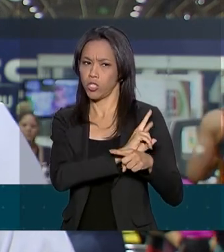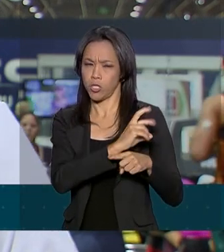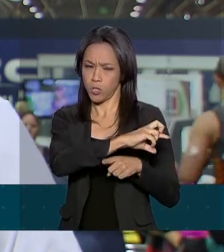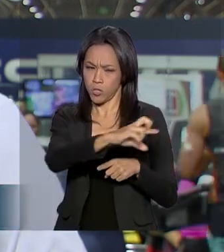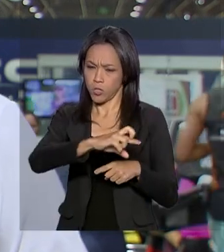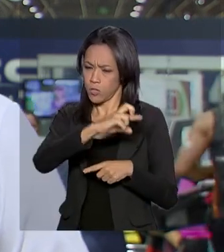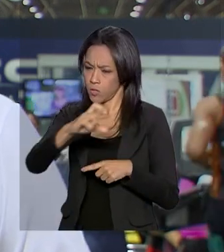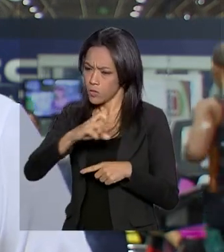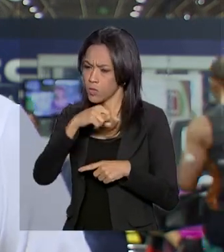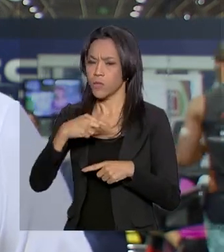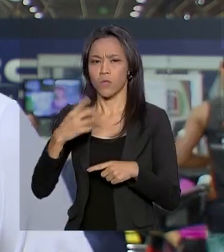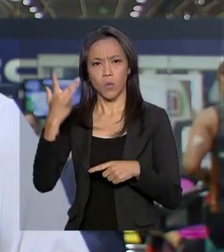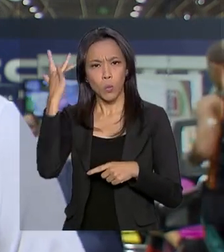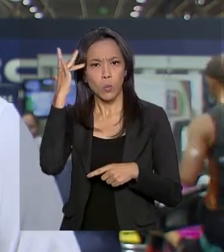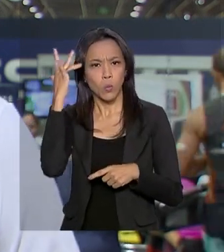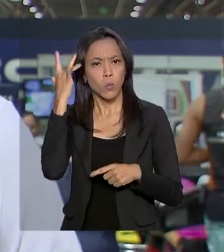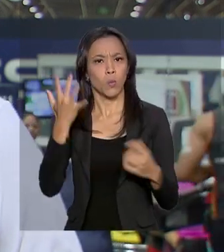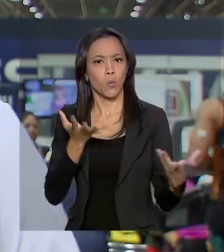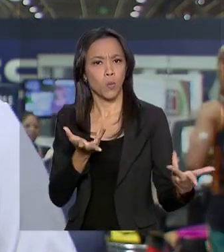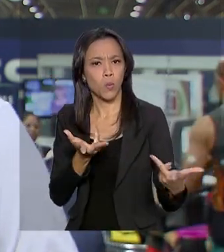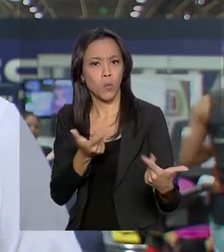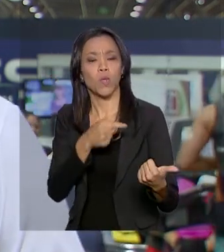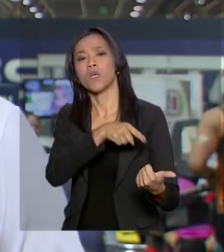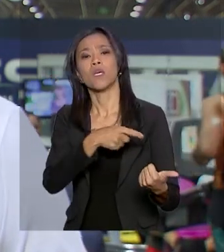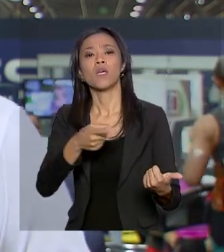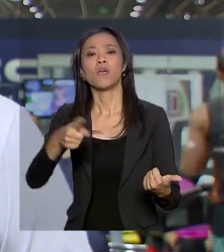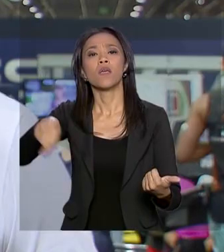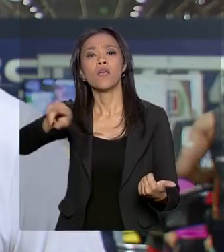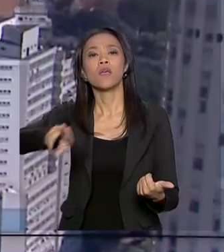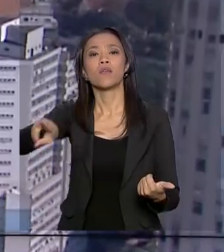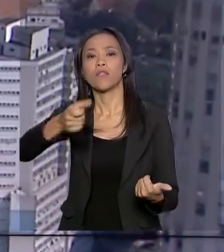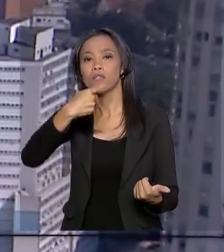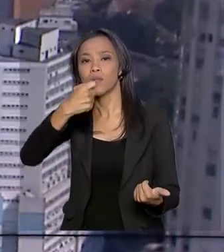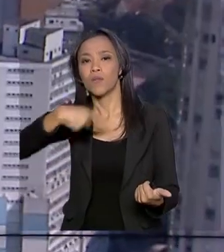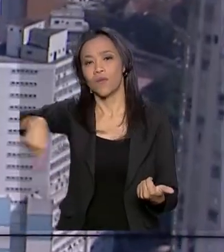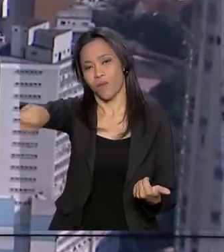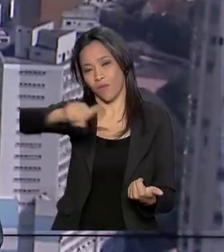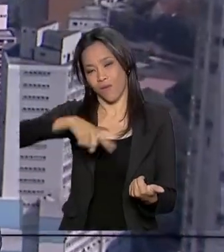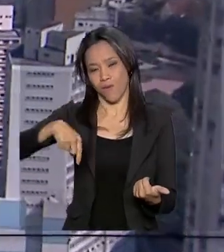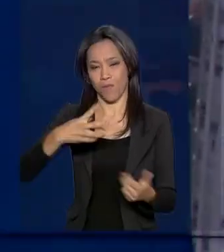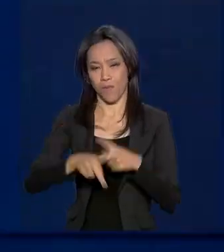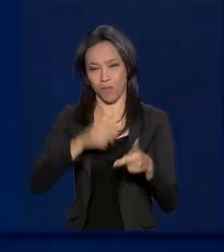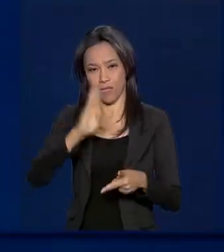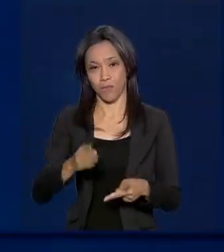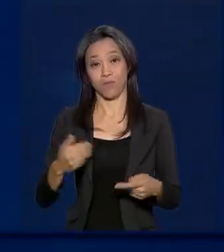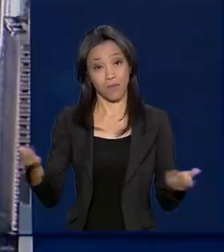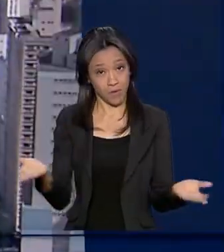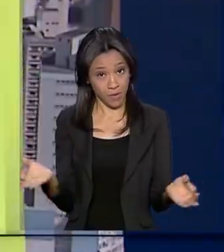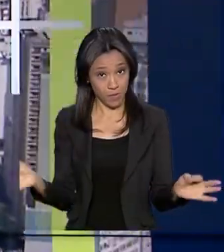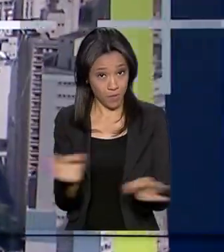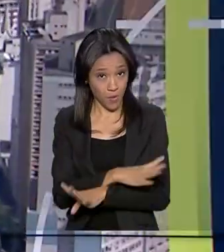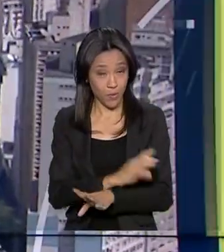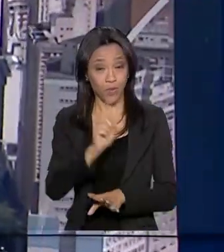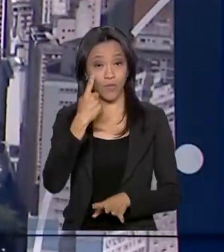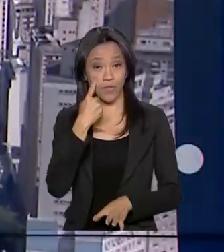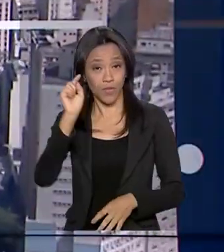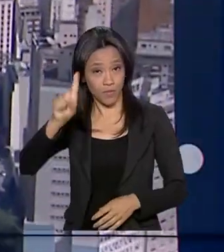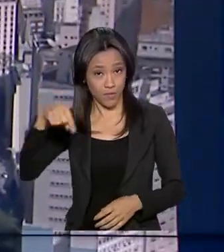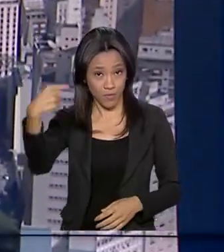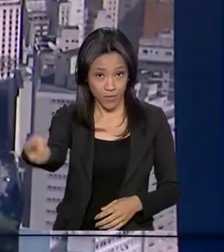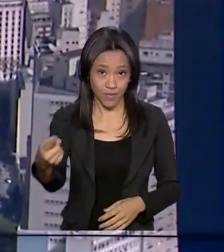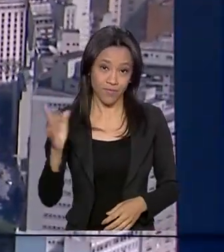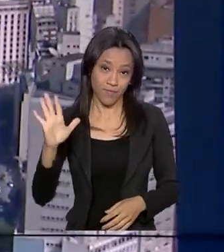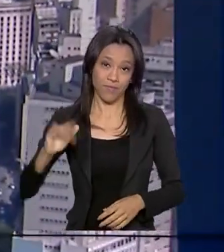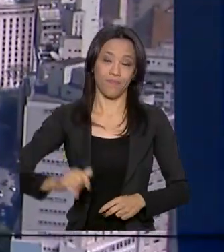qualidade, os produtos que a população brasileira utiliza. E o governo agora fica por aqui. Nos vemos na próxima